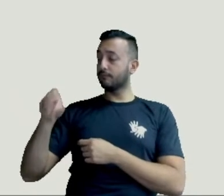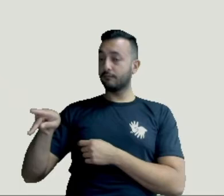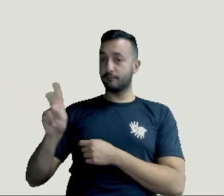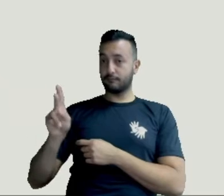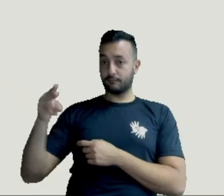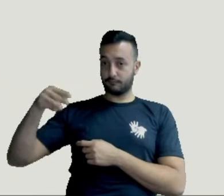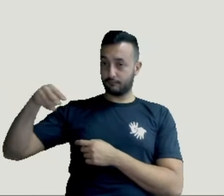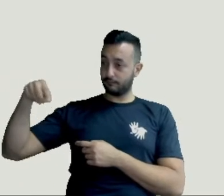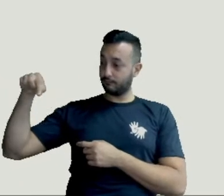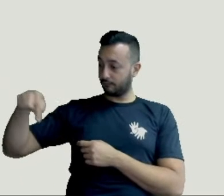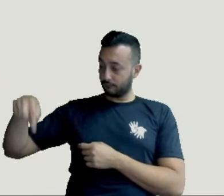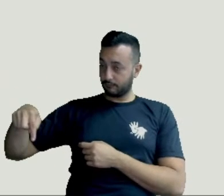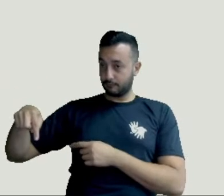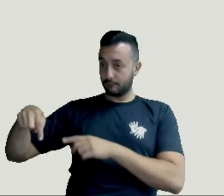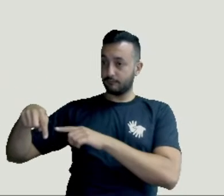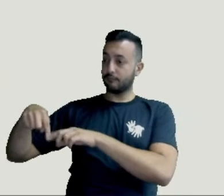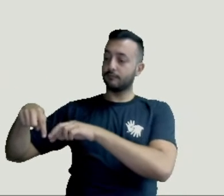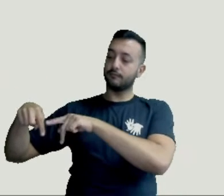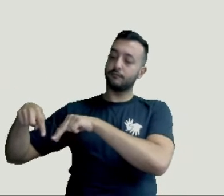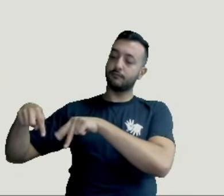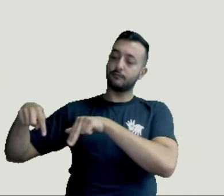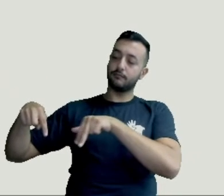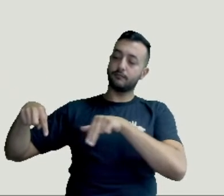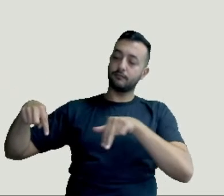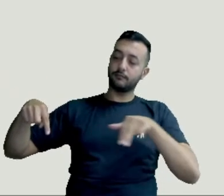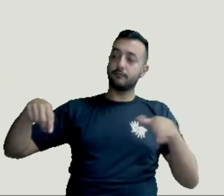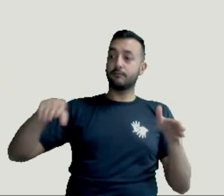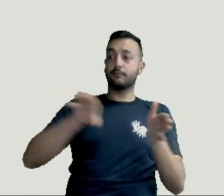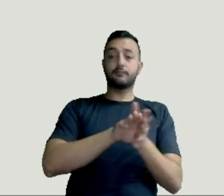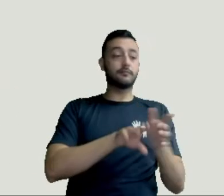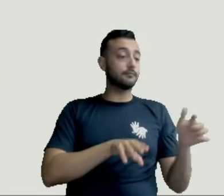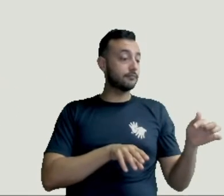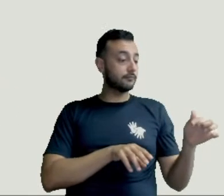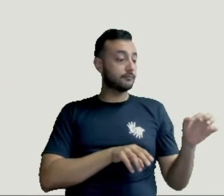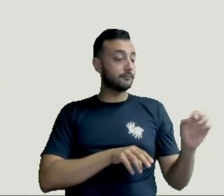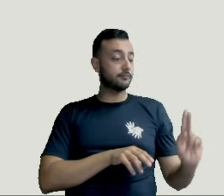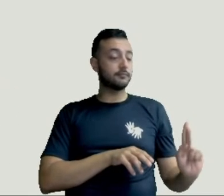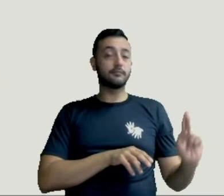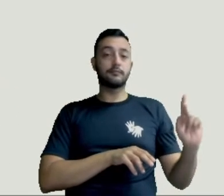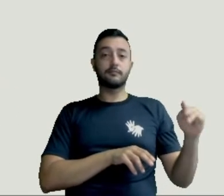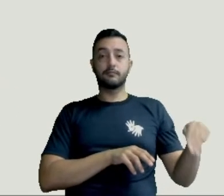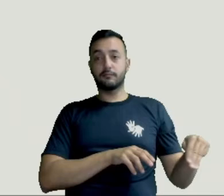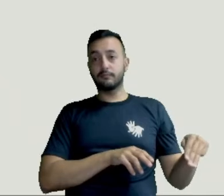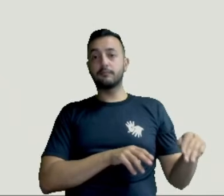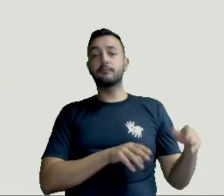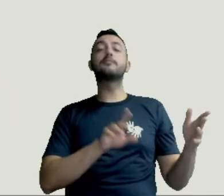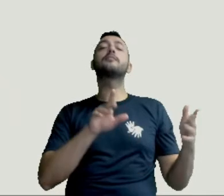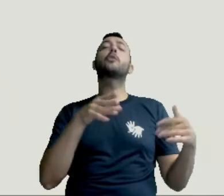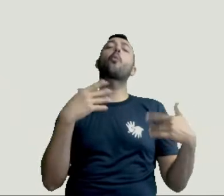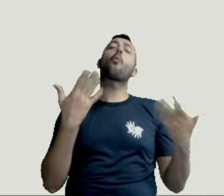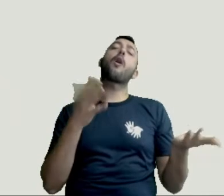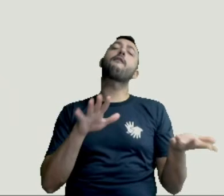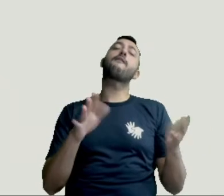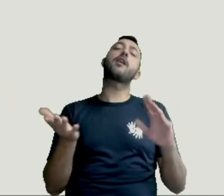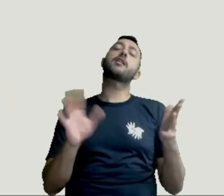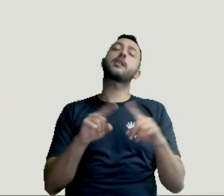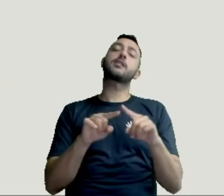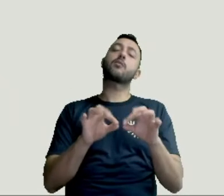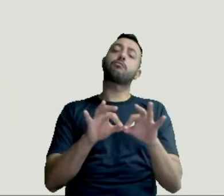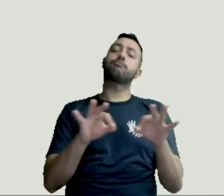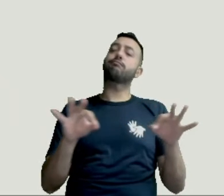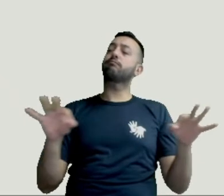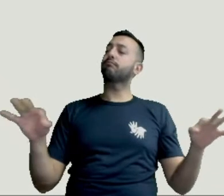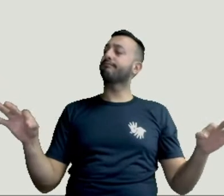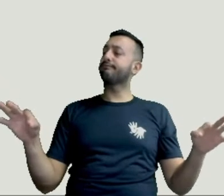km e chegando no marco 70 km. Aí ele perguntou, qual é a variação de espaço que o